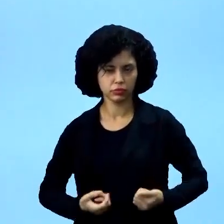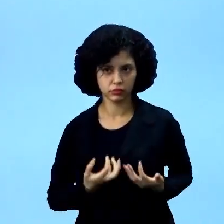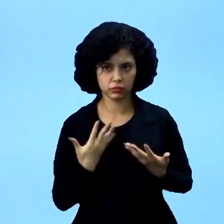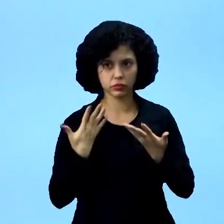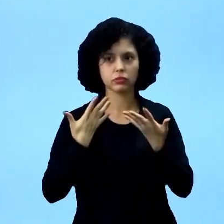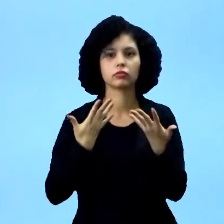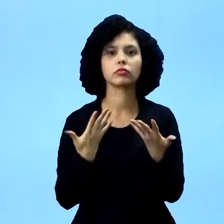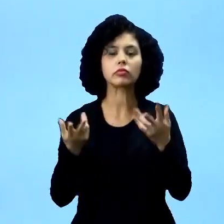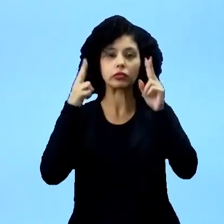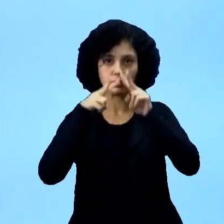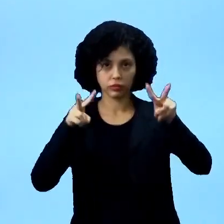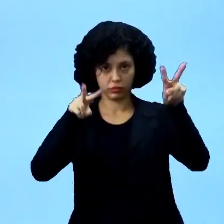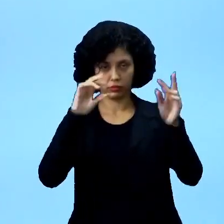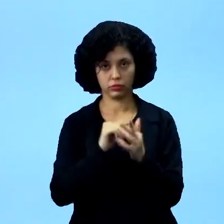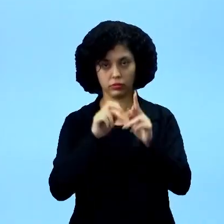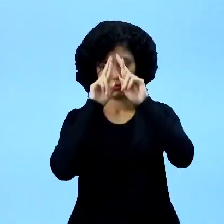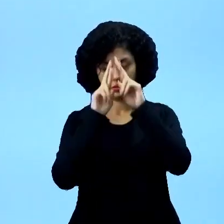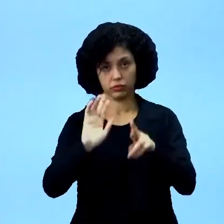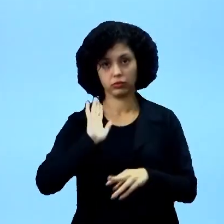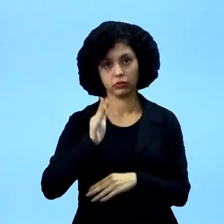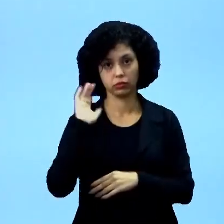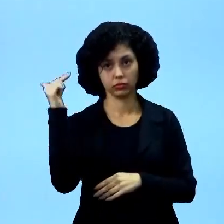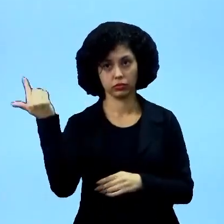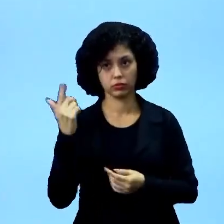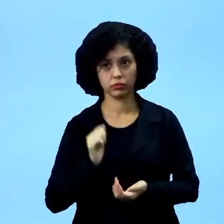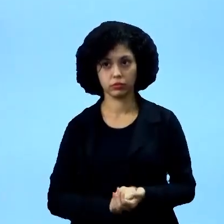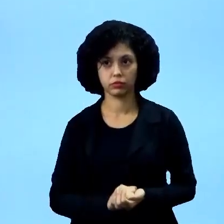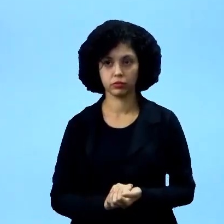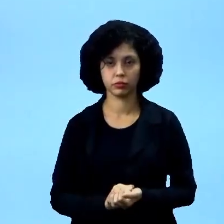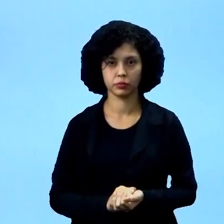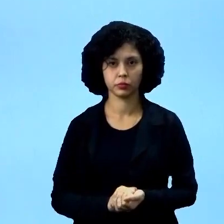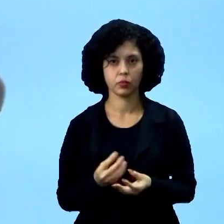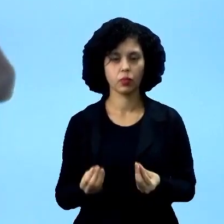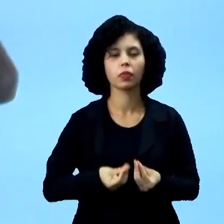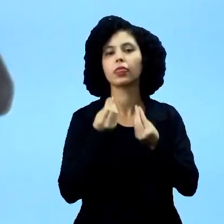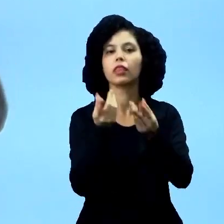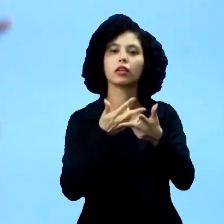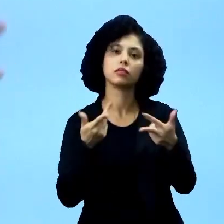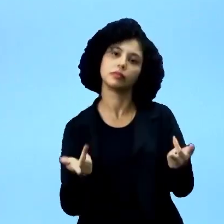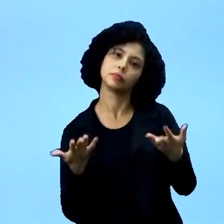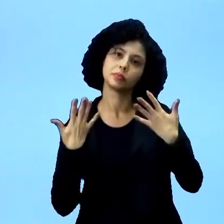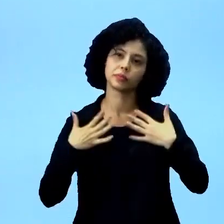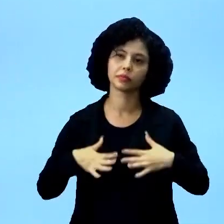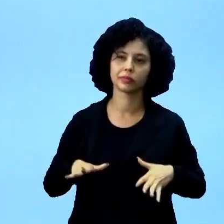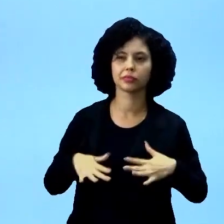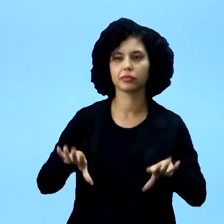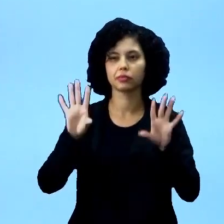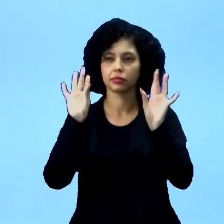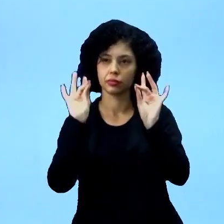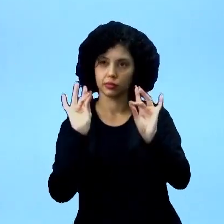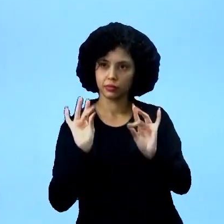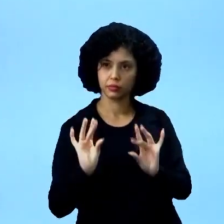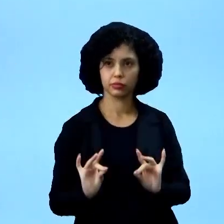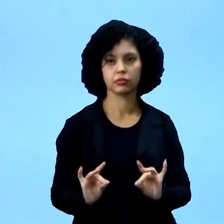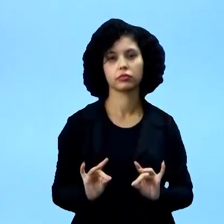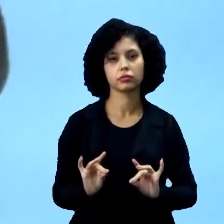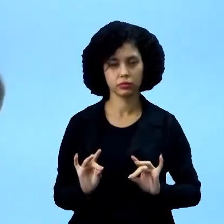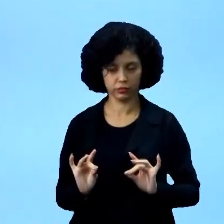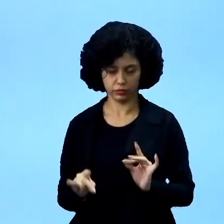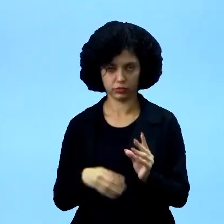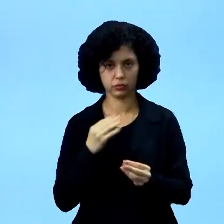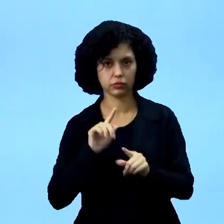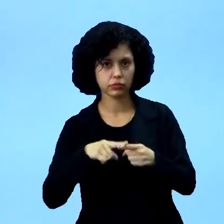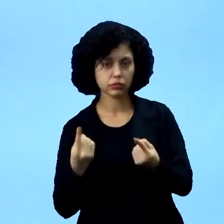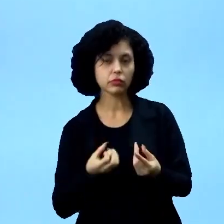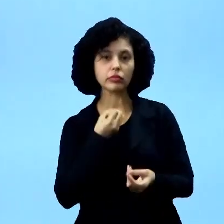enaltecido, é mais visualizado, mais respeitado. Já o outro já é dado como uma coisa um pouco mais delicada, um pouco mais inferiorizado,